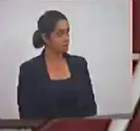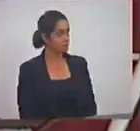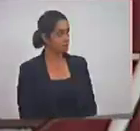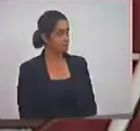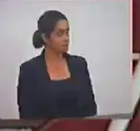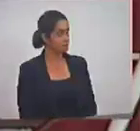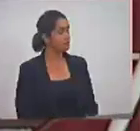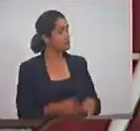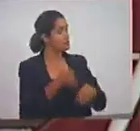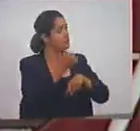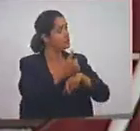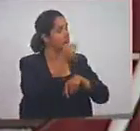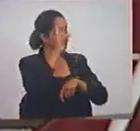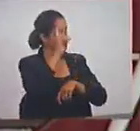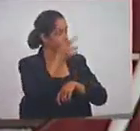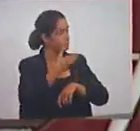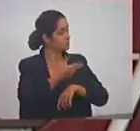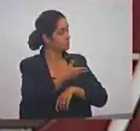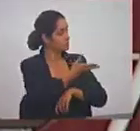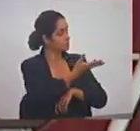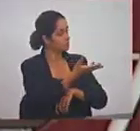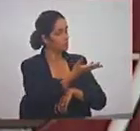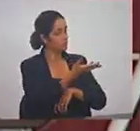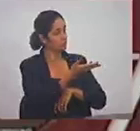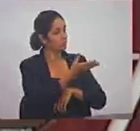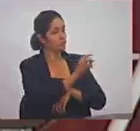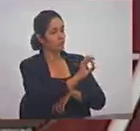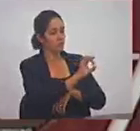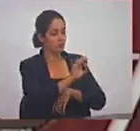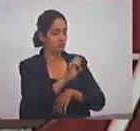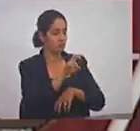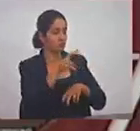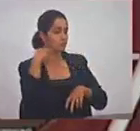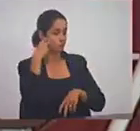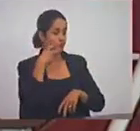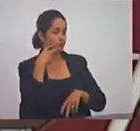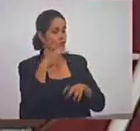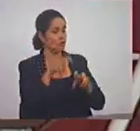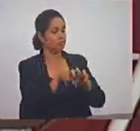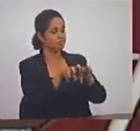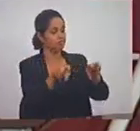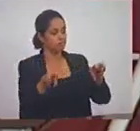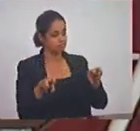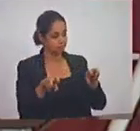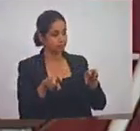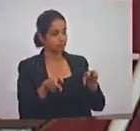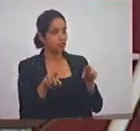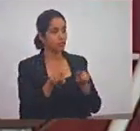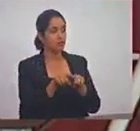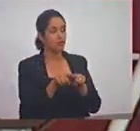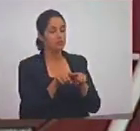Excelentíssimo senhor presidente, senhores mesários, nobres vereadores, imprensa falada, escrita,